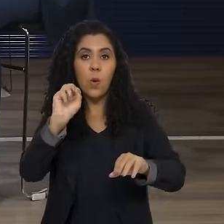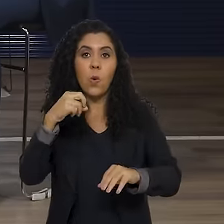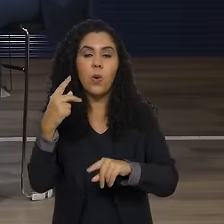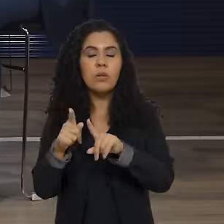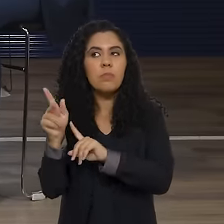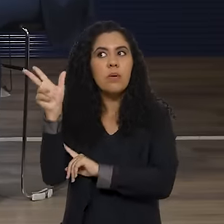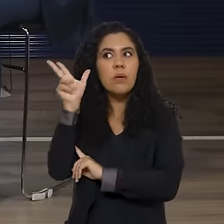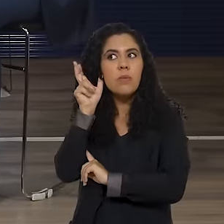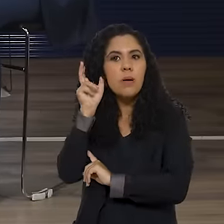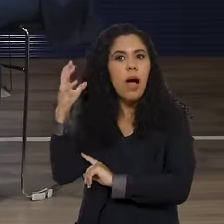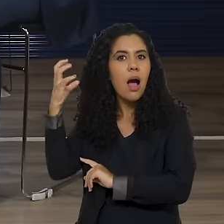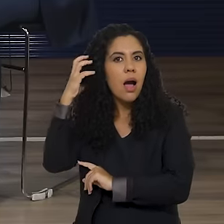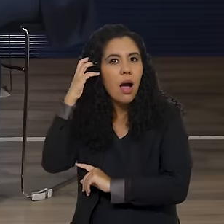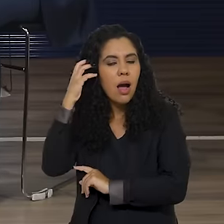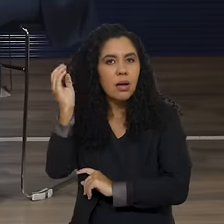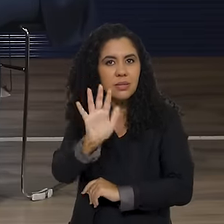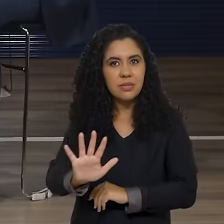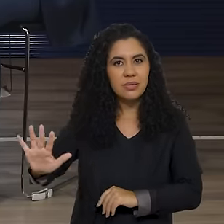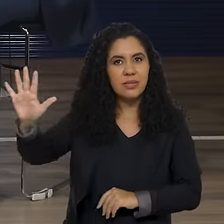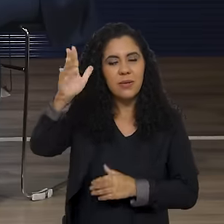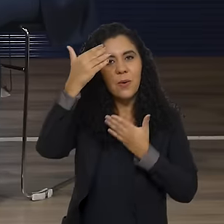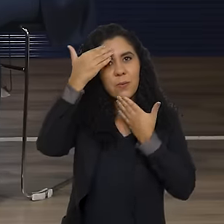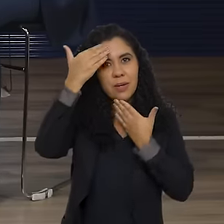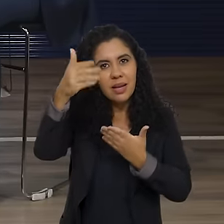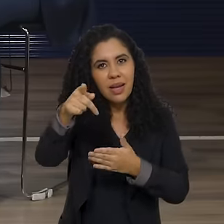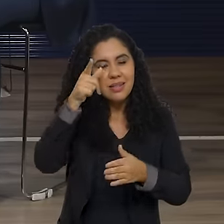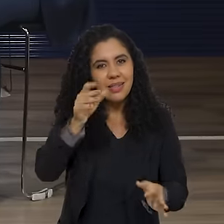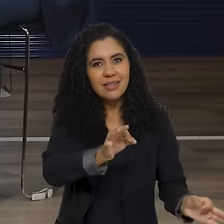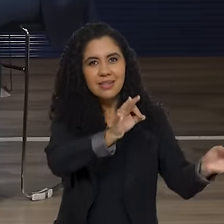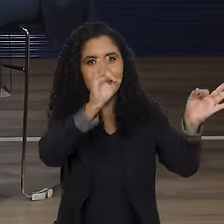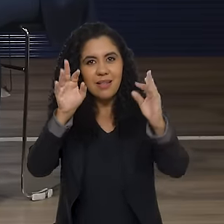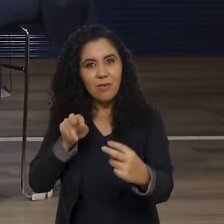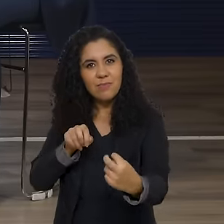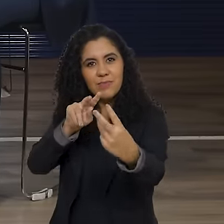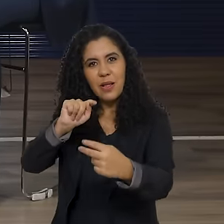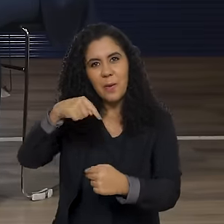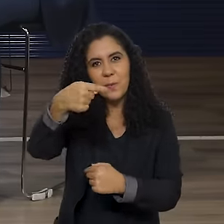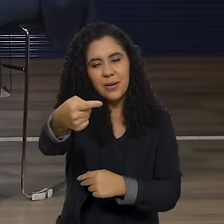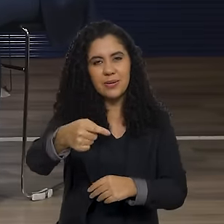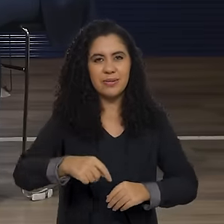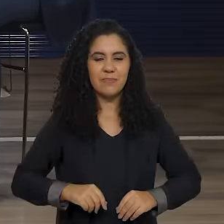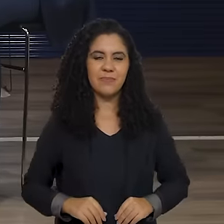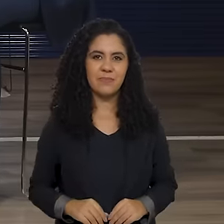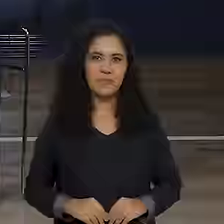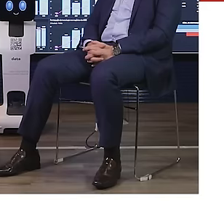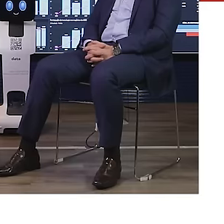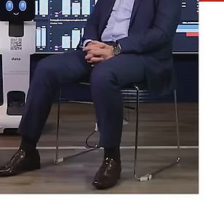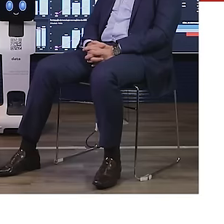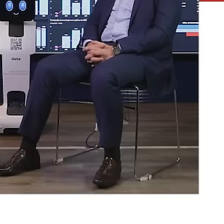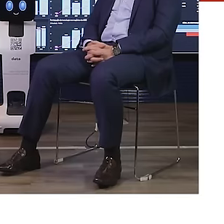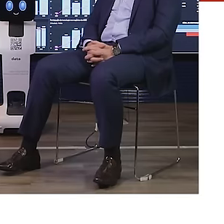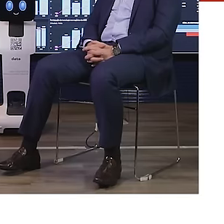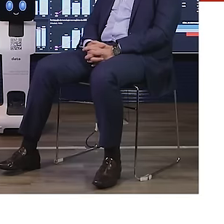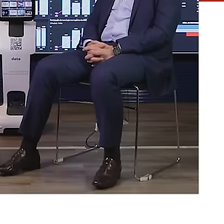nosso site ou nos ouça pela Rede Nacional de Rádio. Obrigada pela companhia e até o próximo programa.